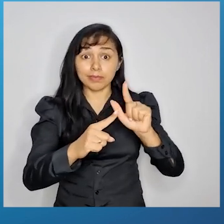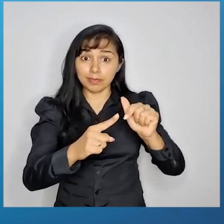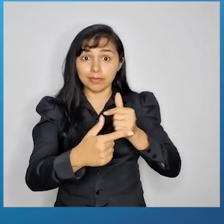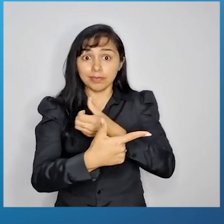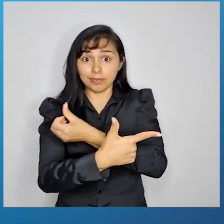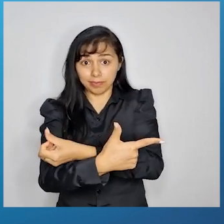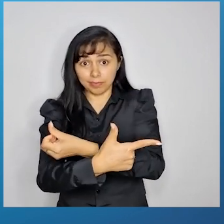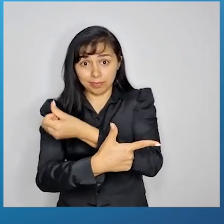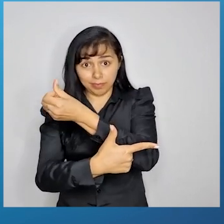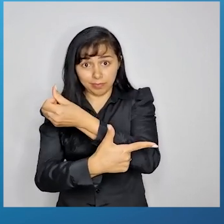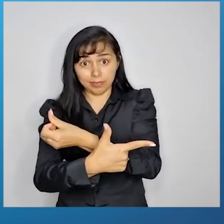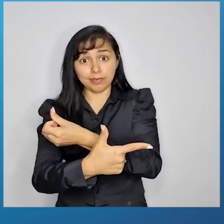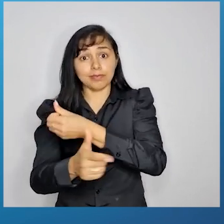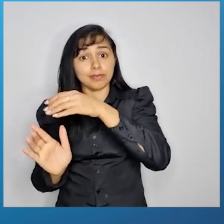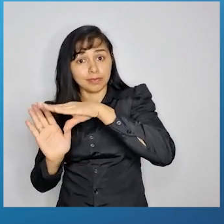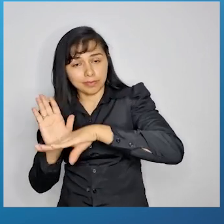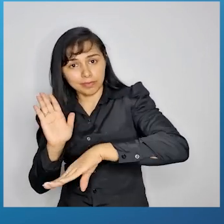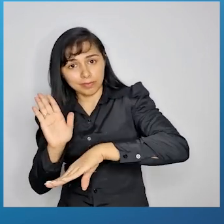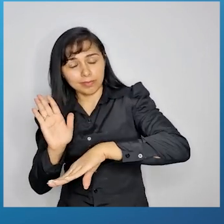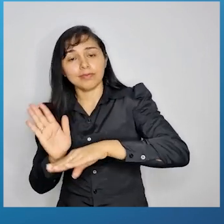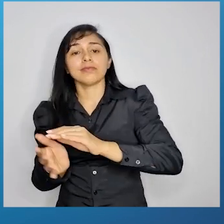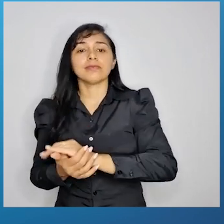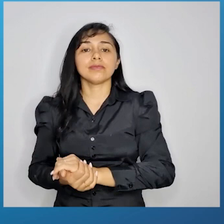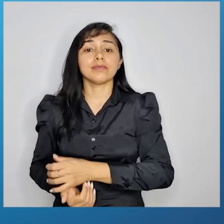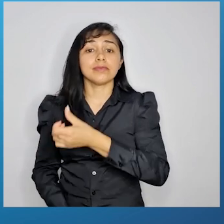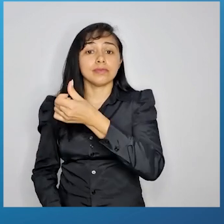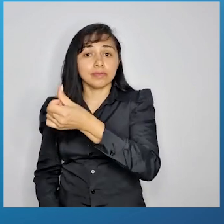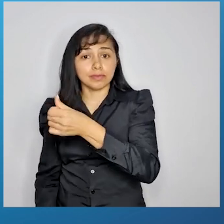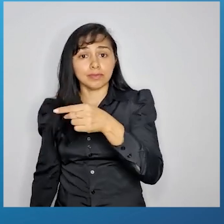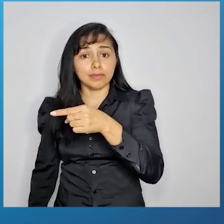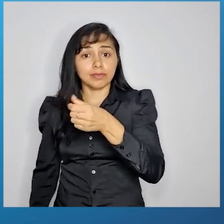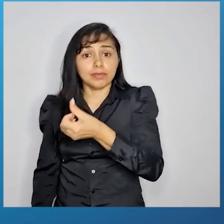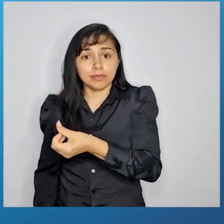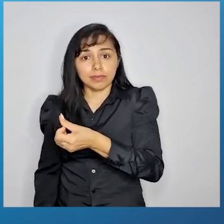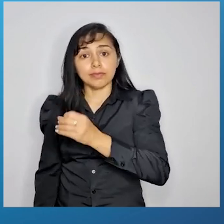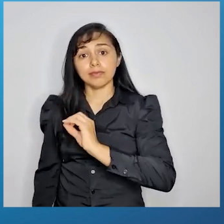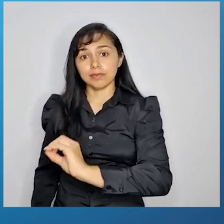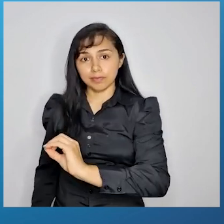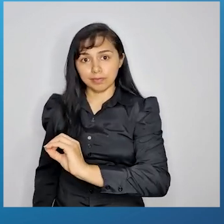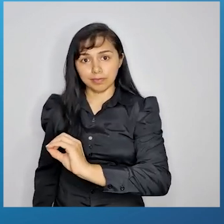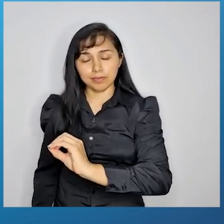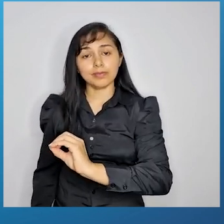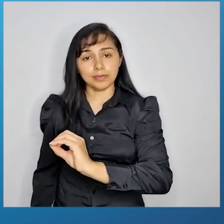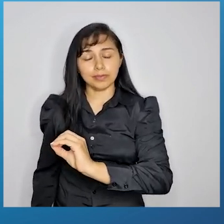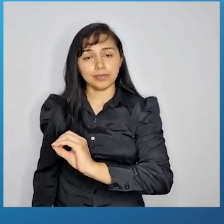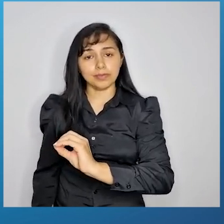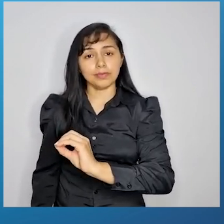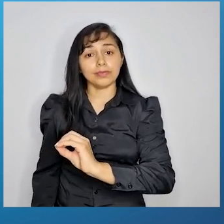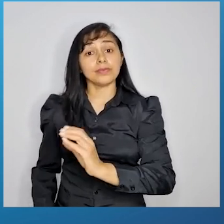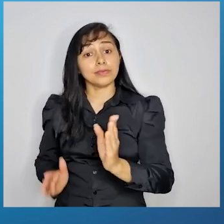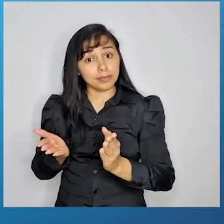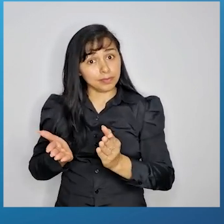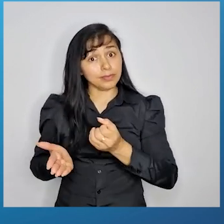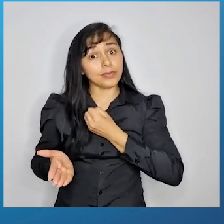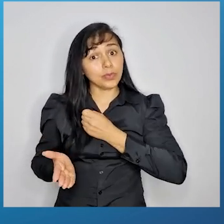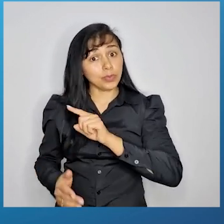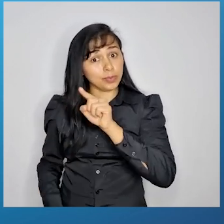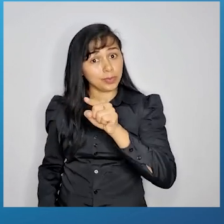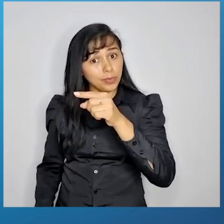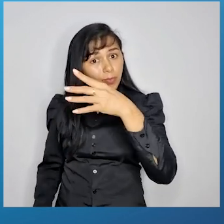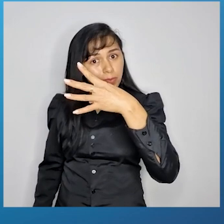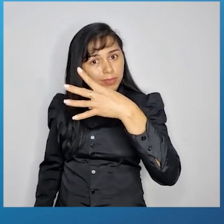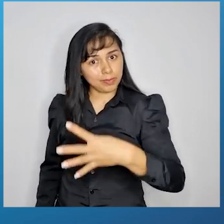a 6. Coloco aqui, faço a subtração. 6 menos 6 é 0. Vou baixar o próximo, que